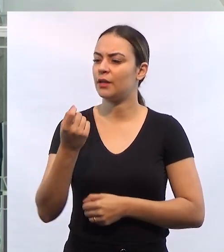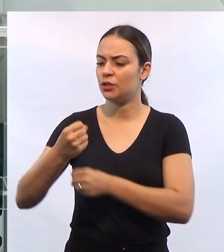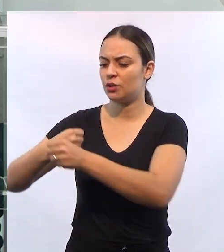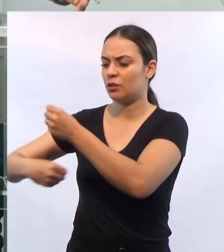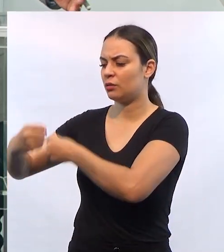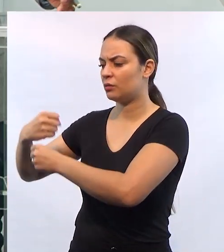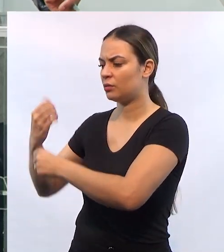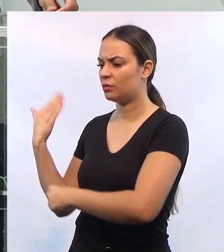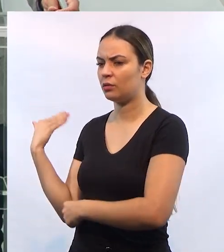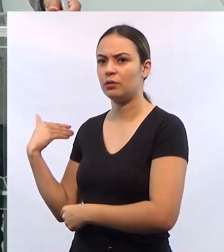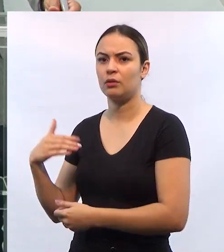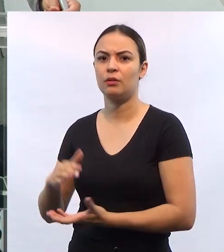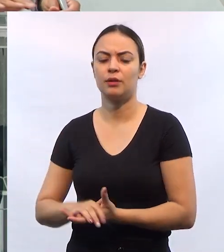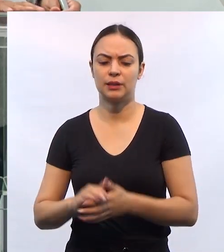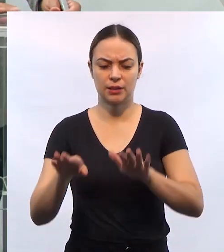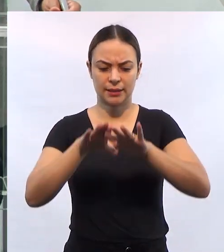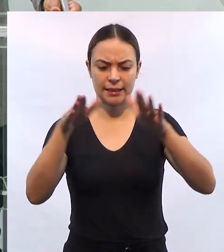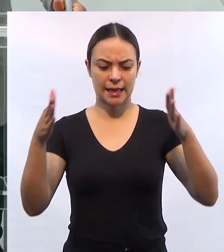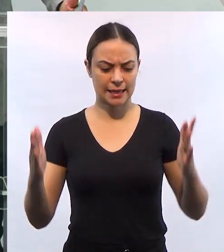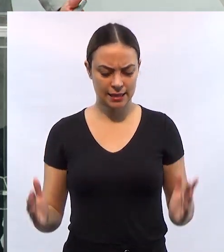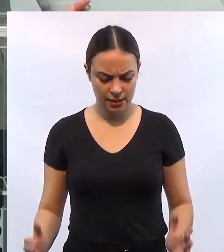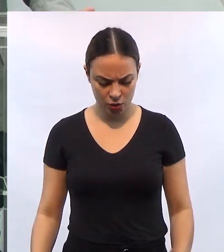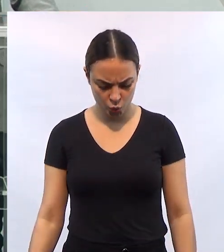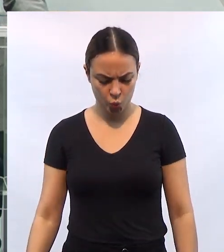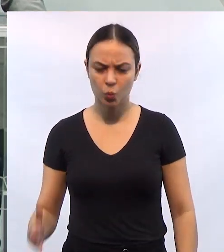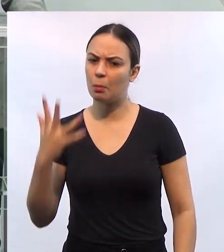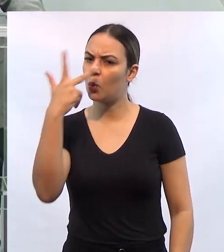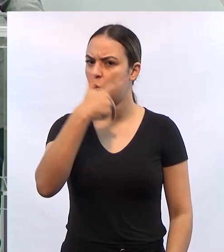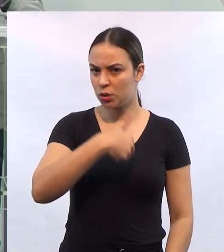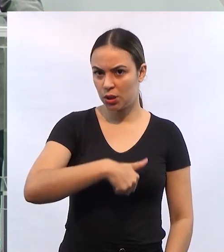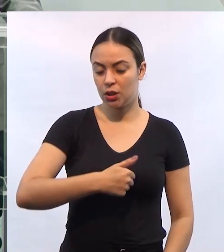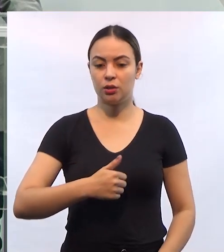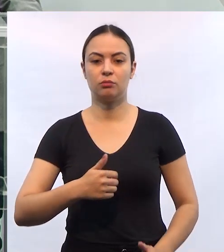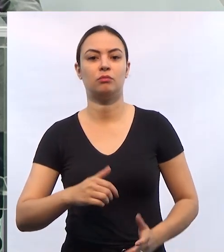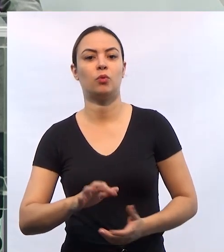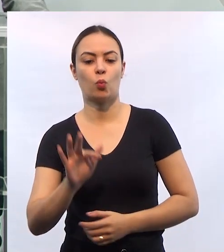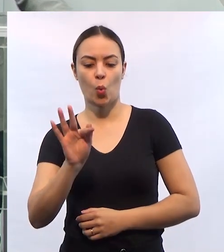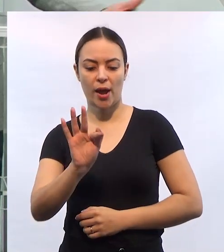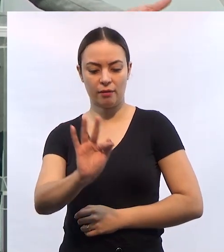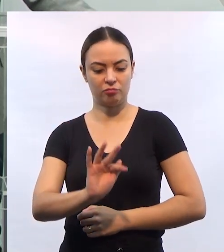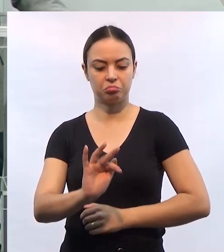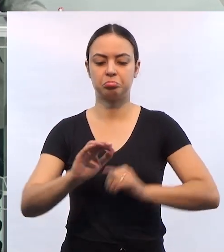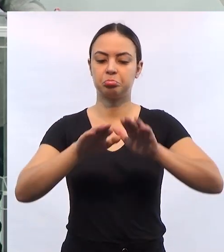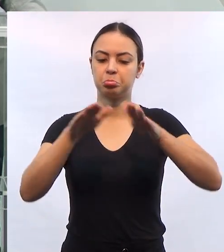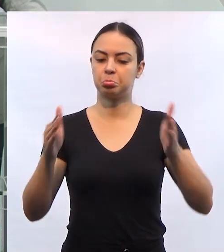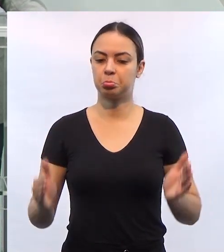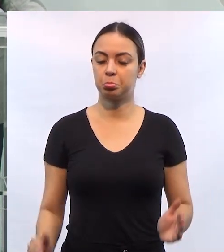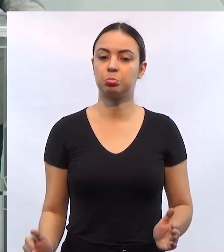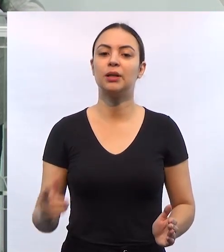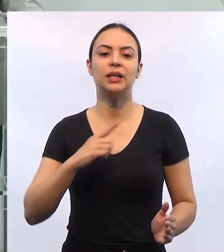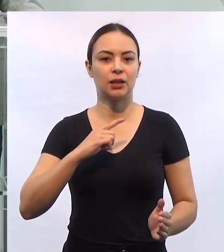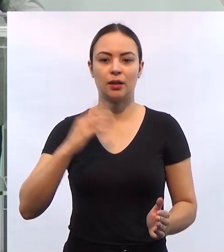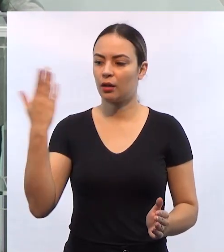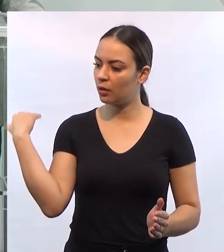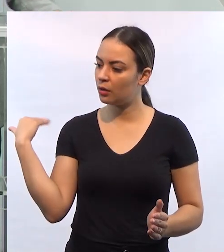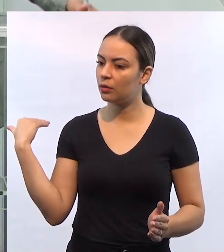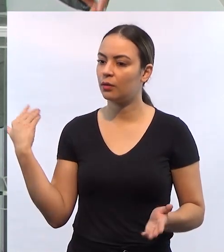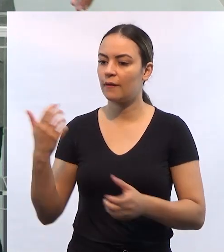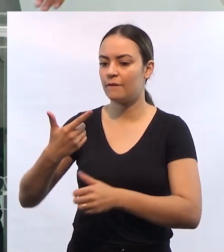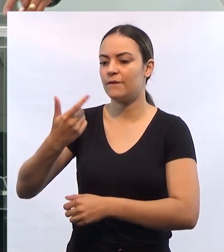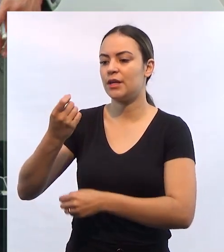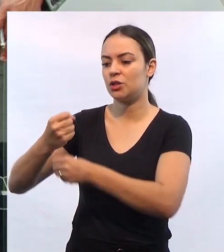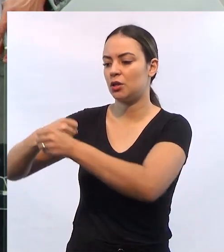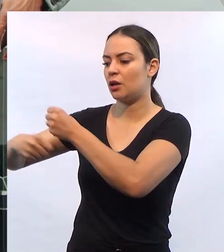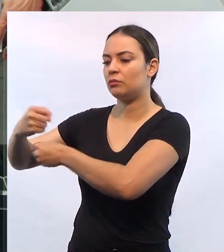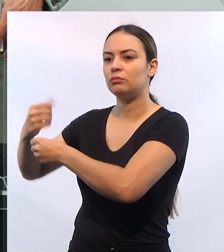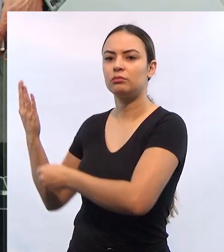uns 20, 30 anos atrás, de nós termos um púlpito desse aqui todo em acrílico, bonito, transparente, né? Será que nós